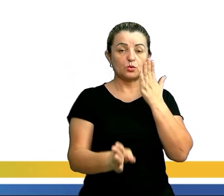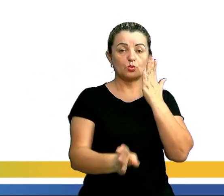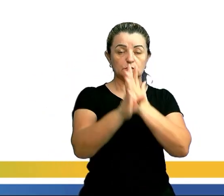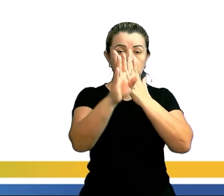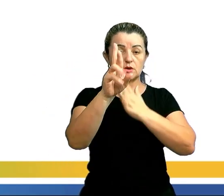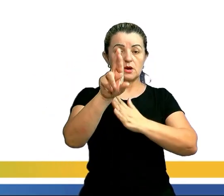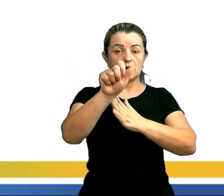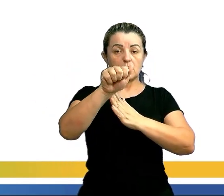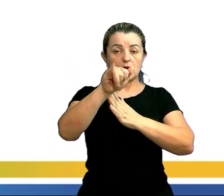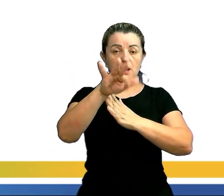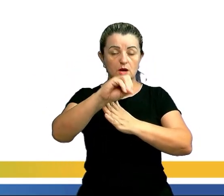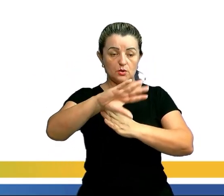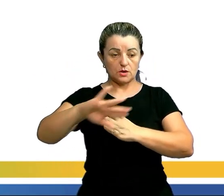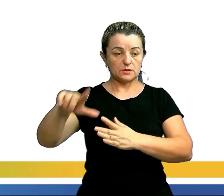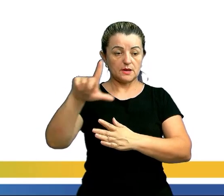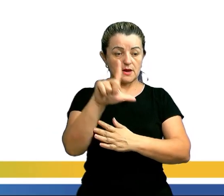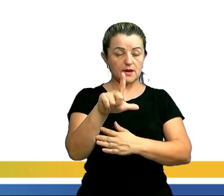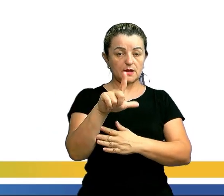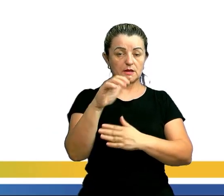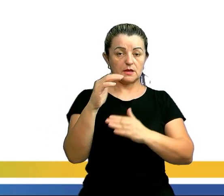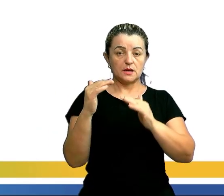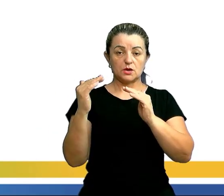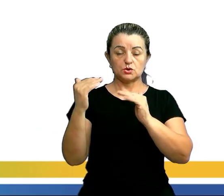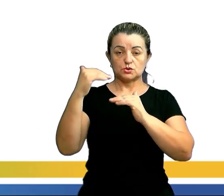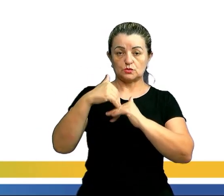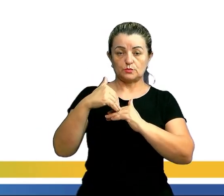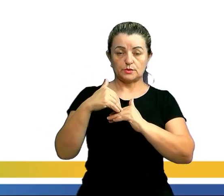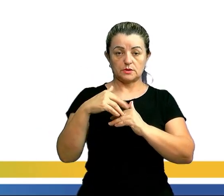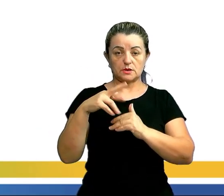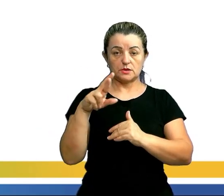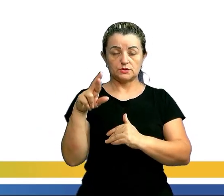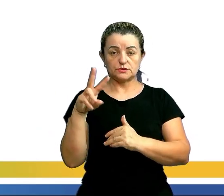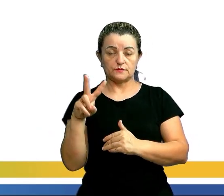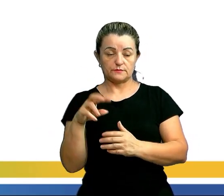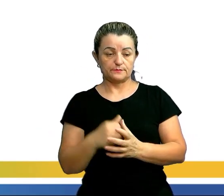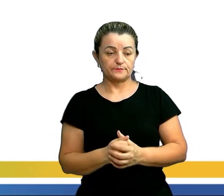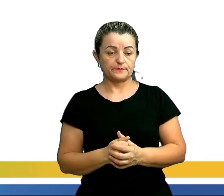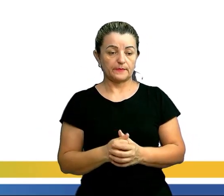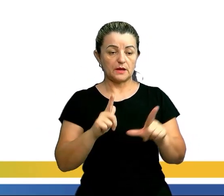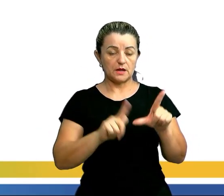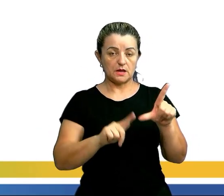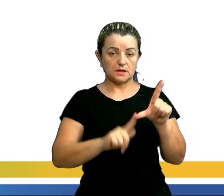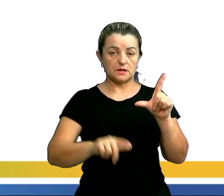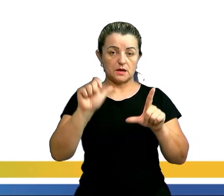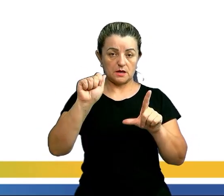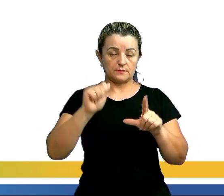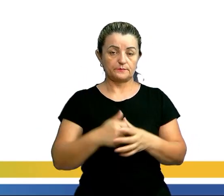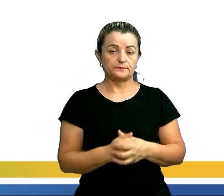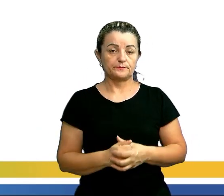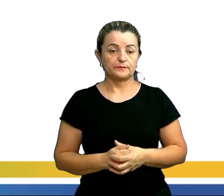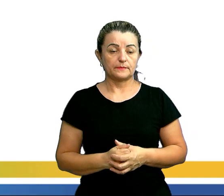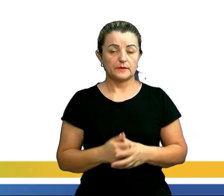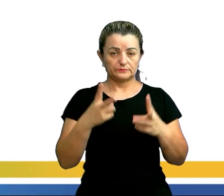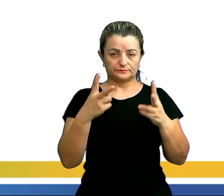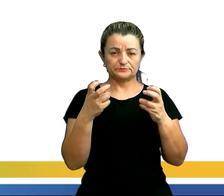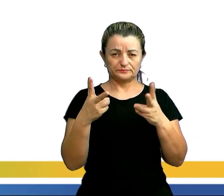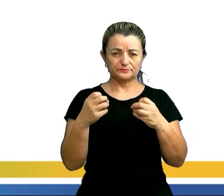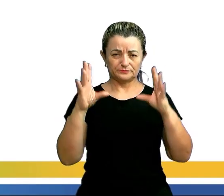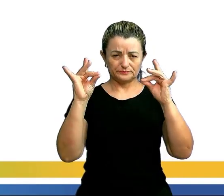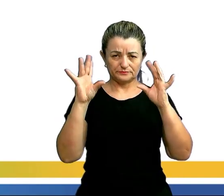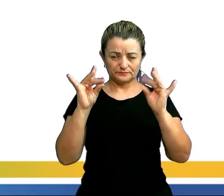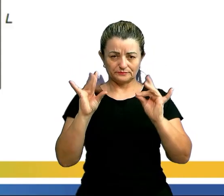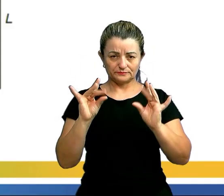nesse caso, como você está vendo, ó, eu parto daqui para cá, o π passa dividindo, tá? O quadrado passa